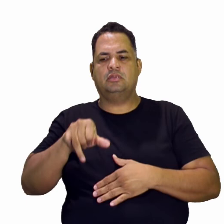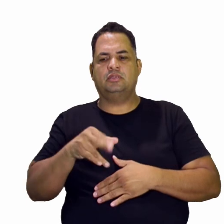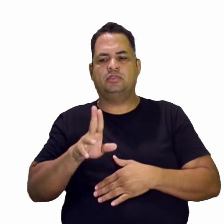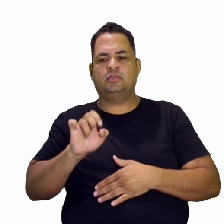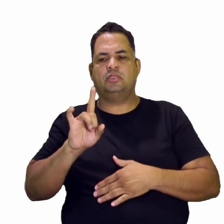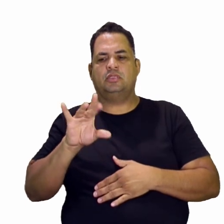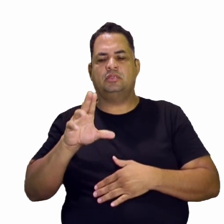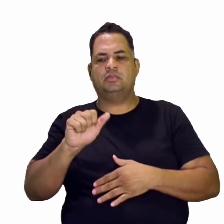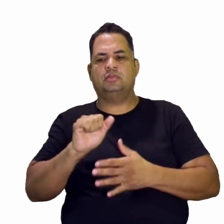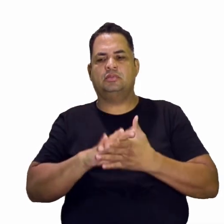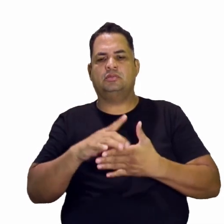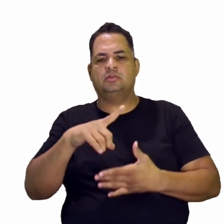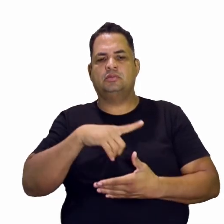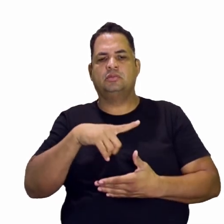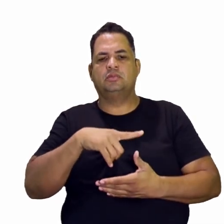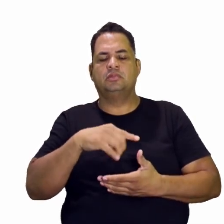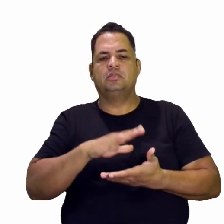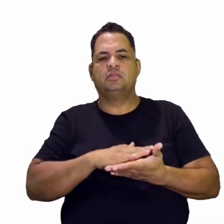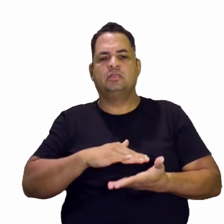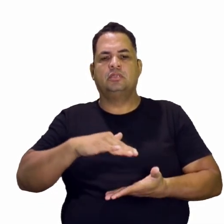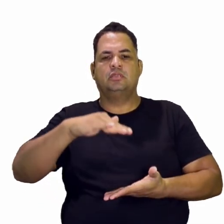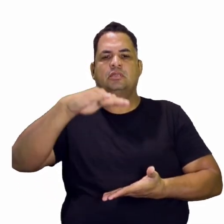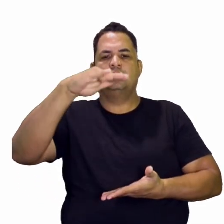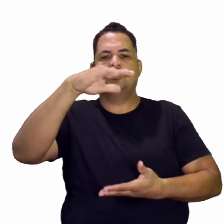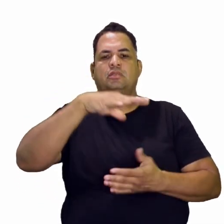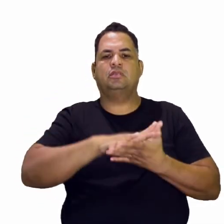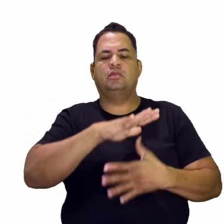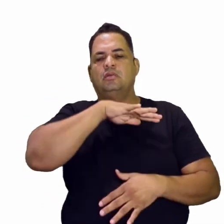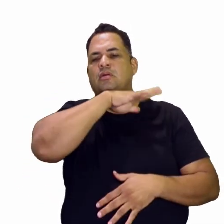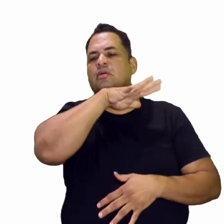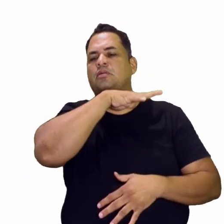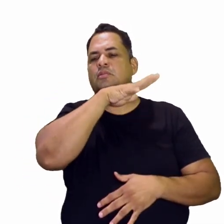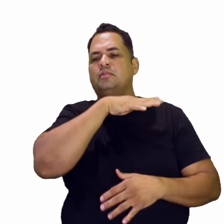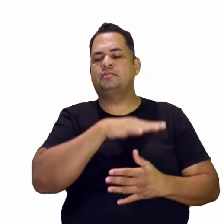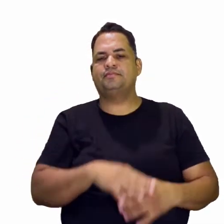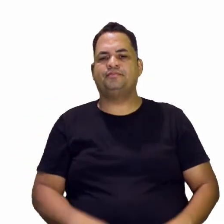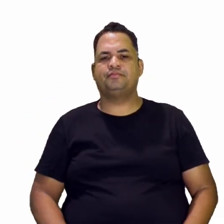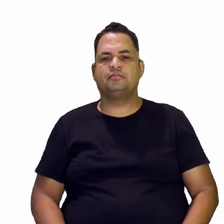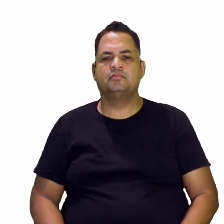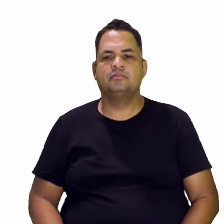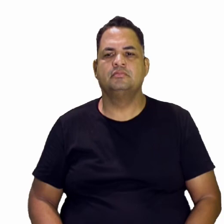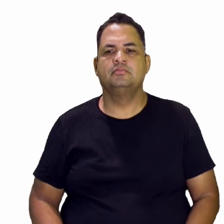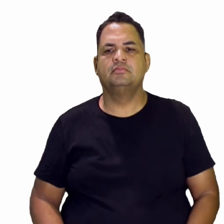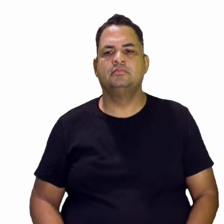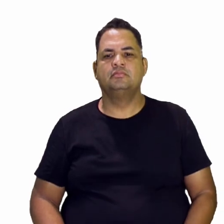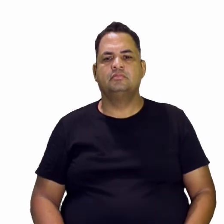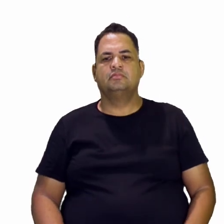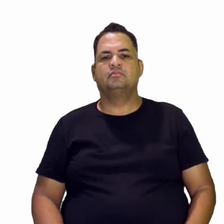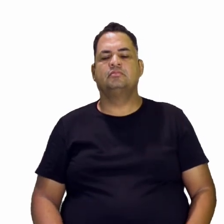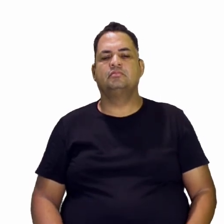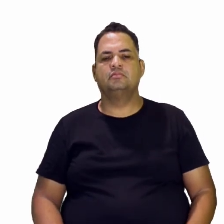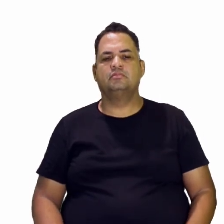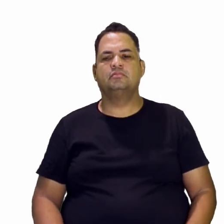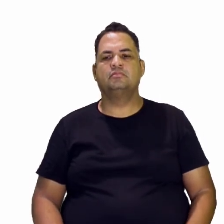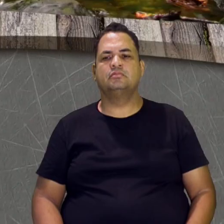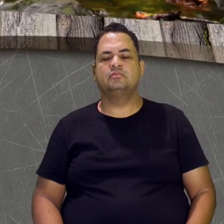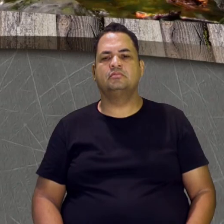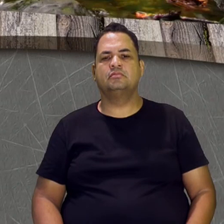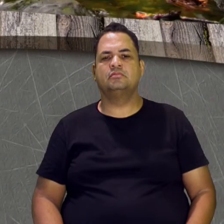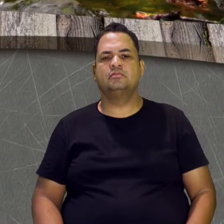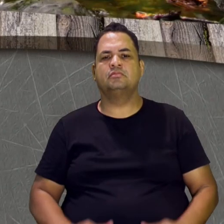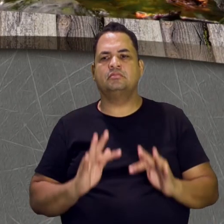a presença aí desses grandes animais, tá bom? Olha aqui pra mim. E a gente, então,